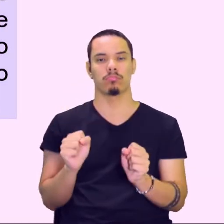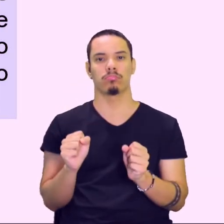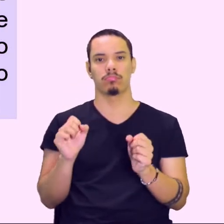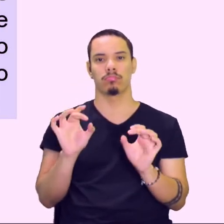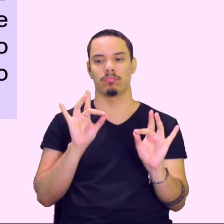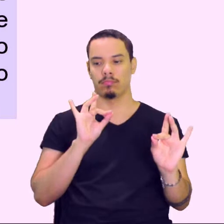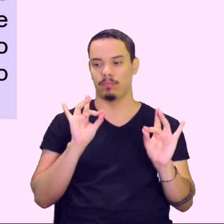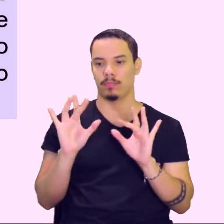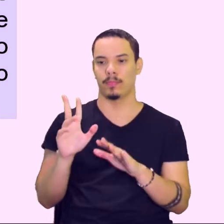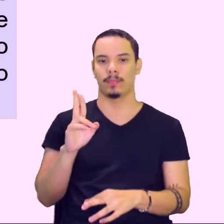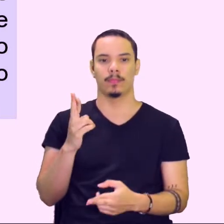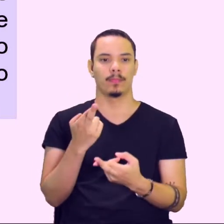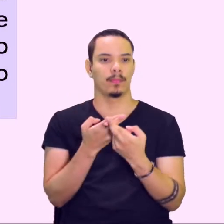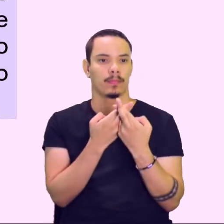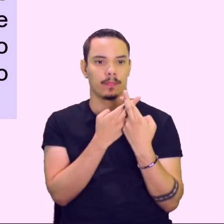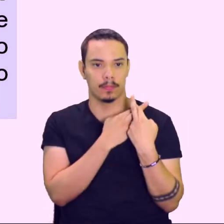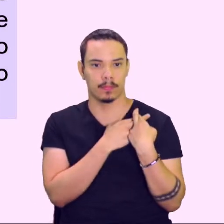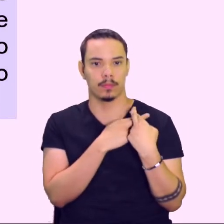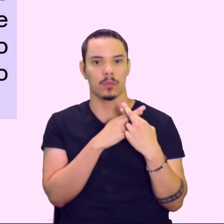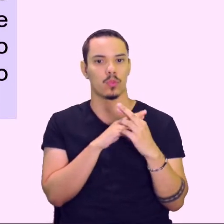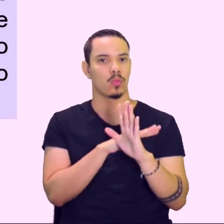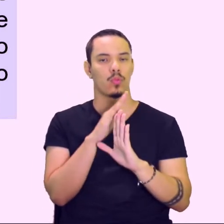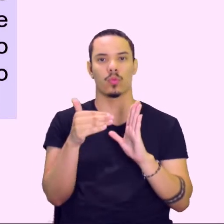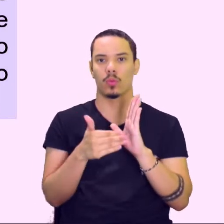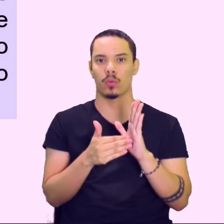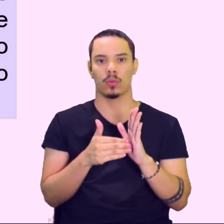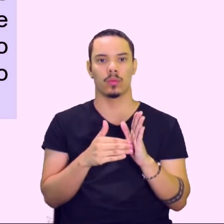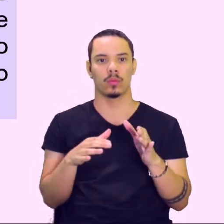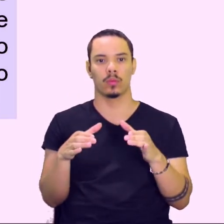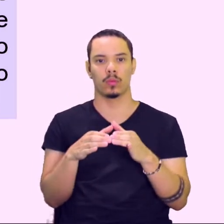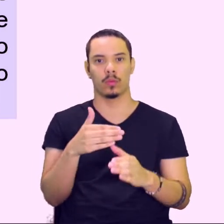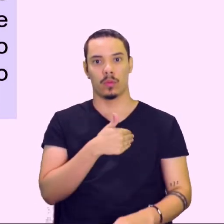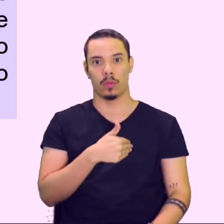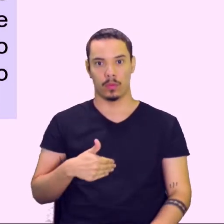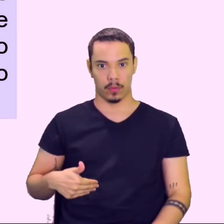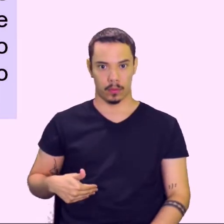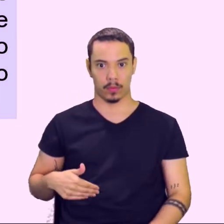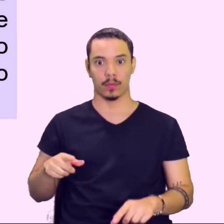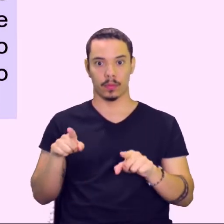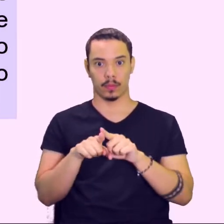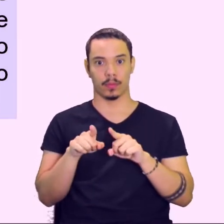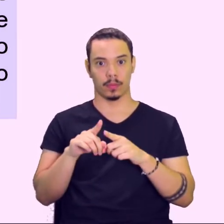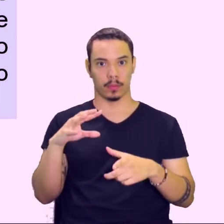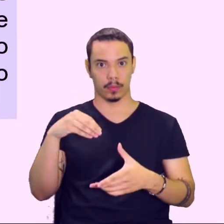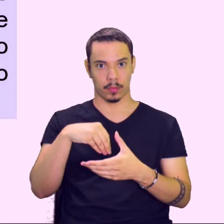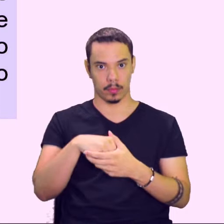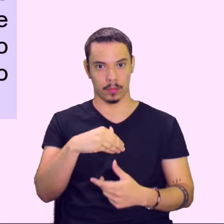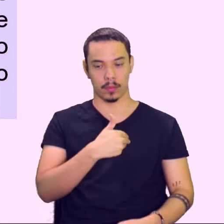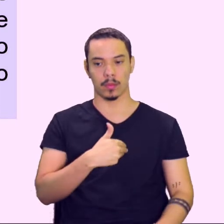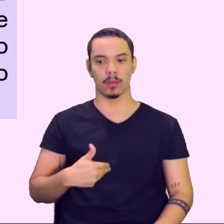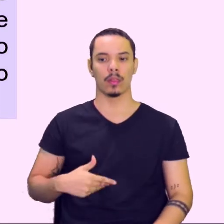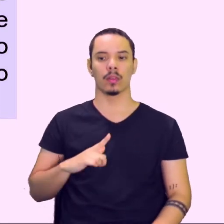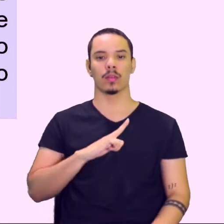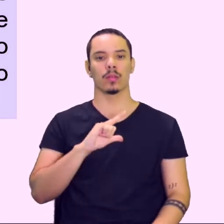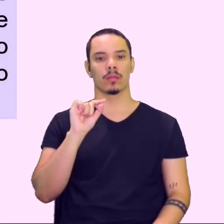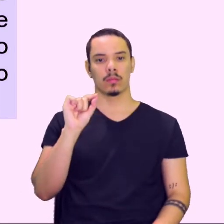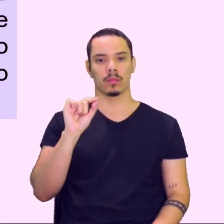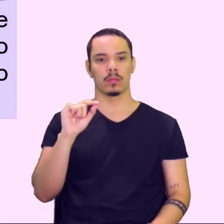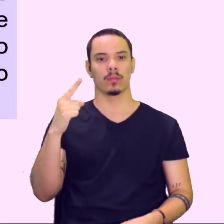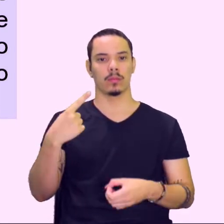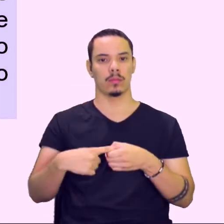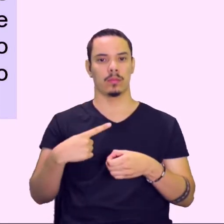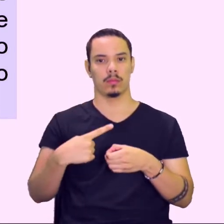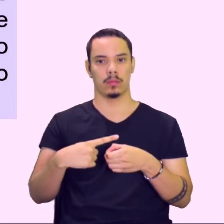compartilhado, a responsabilidade por todas as esferas de governo. Que as esferas de governo são as esferas